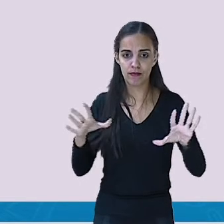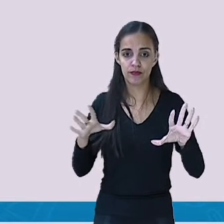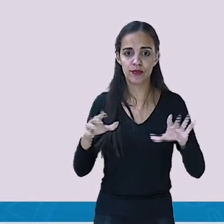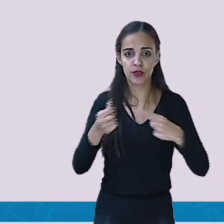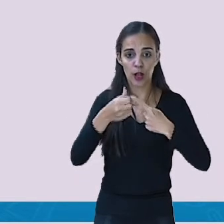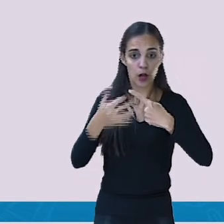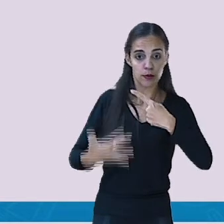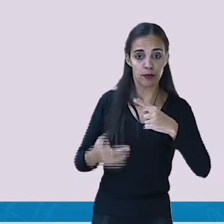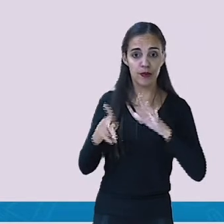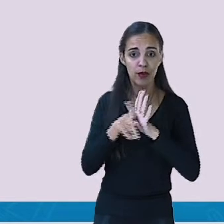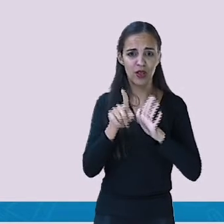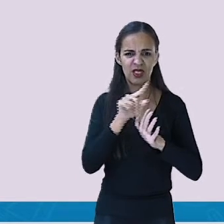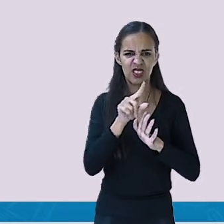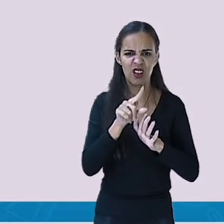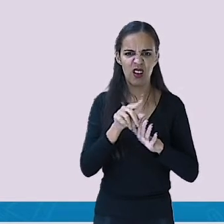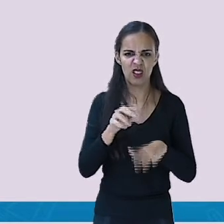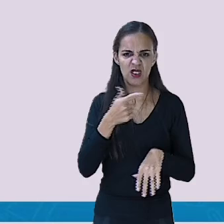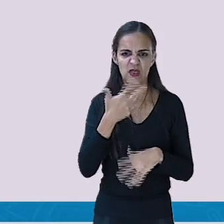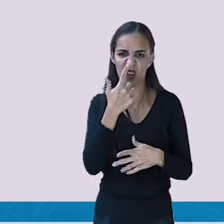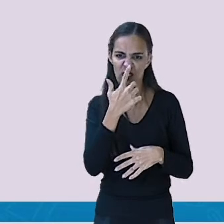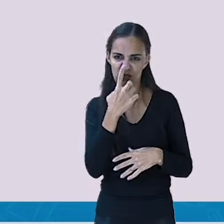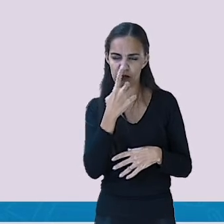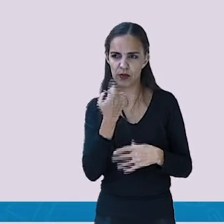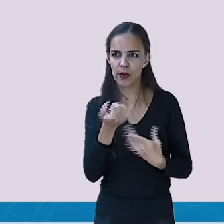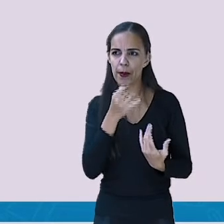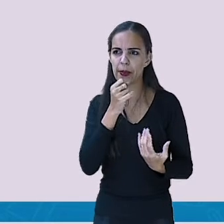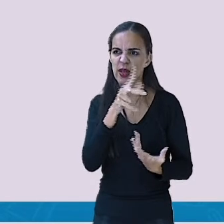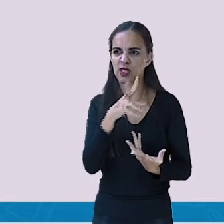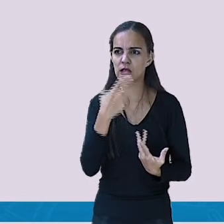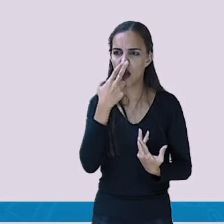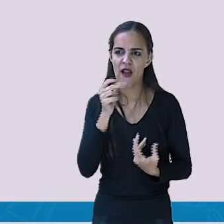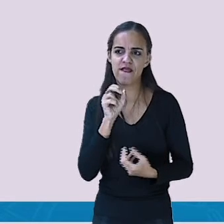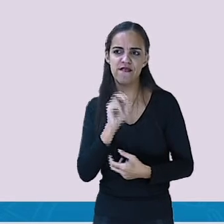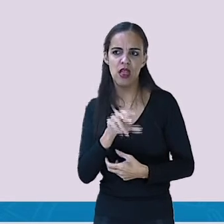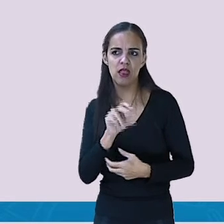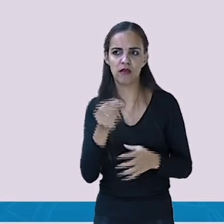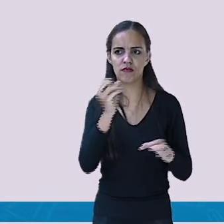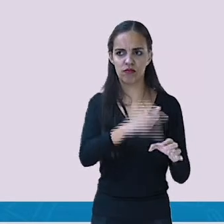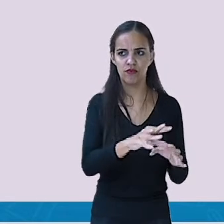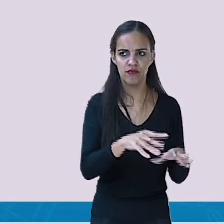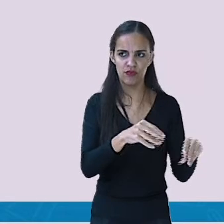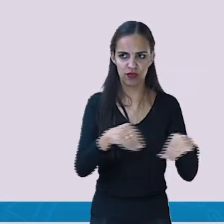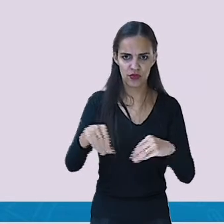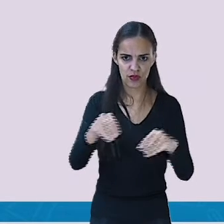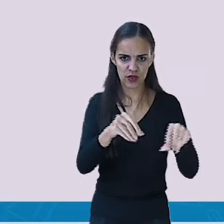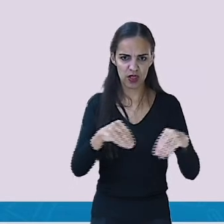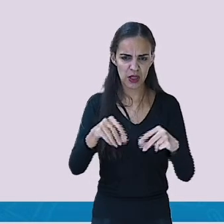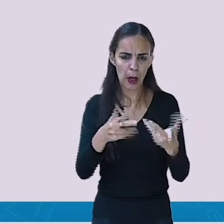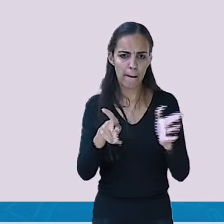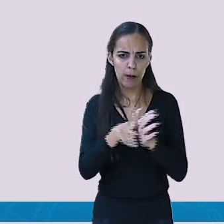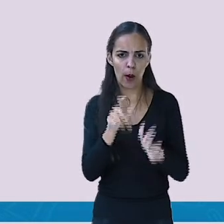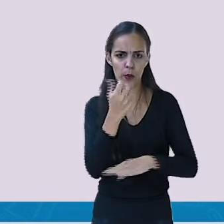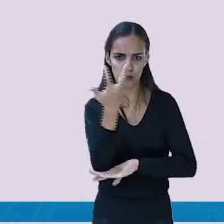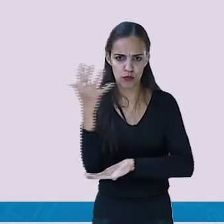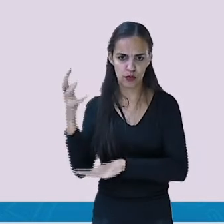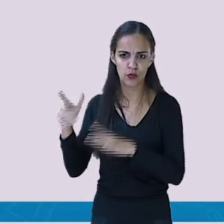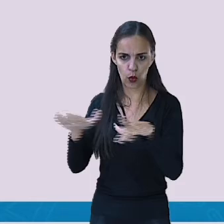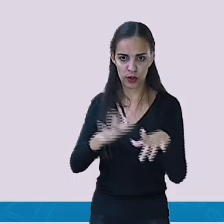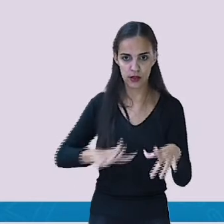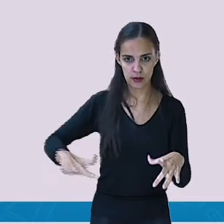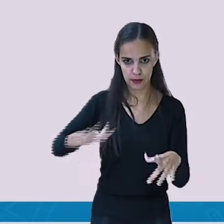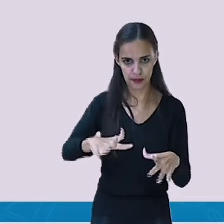liberar substâncias danosas no ambiente. E aqui não é só no solo, porque por